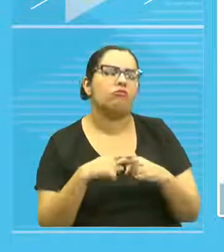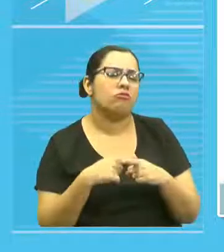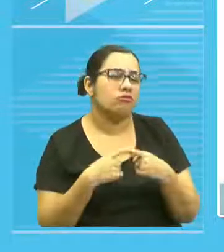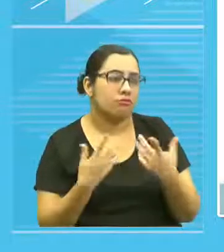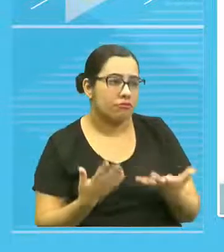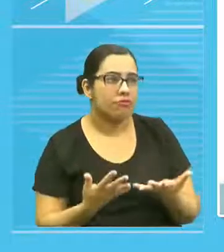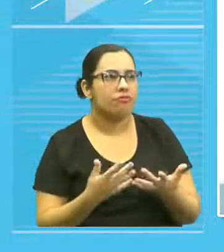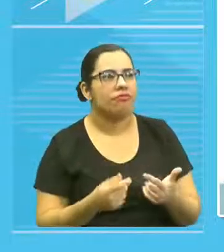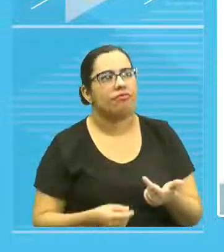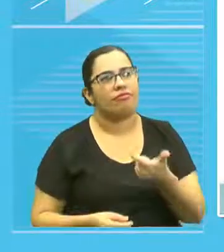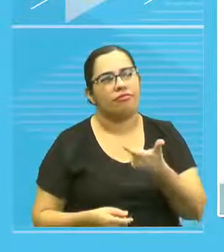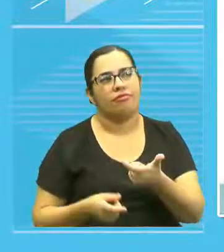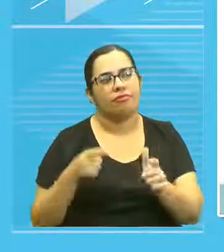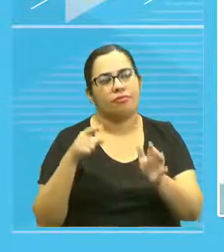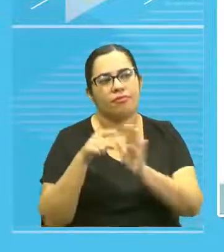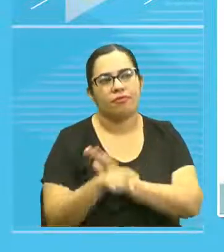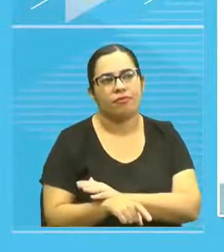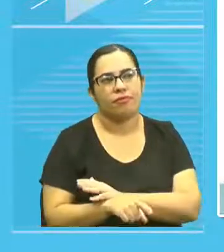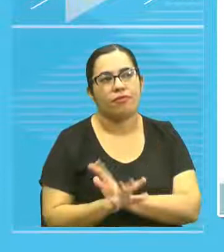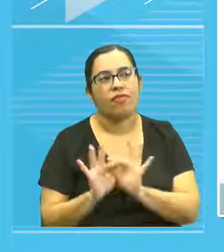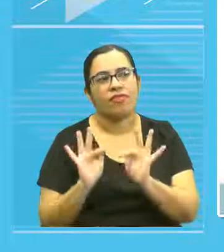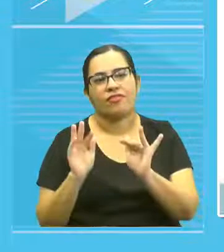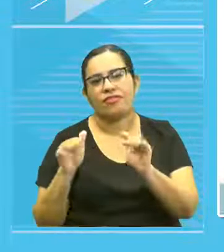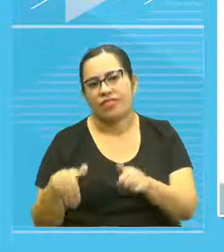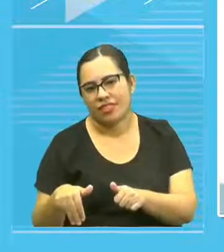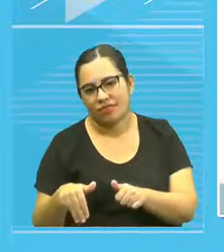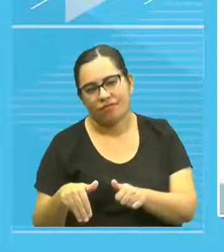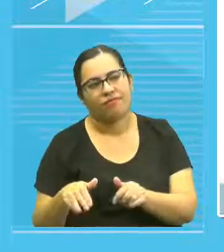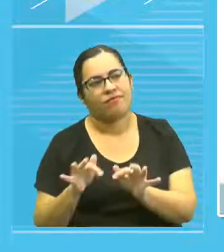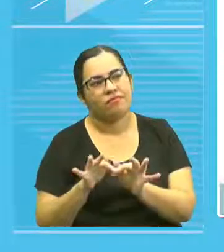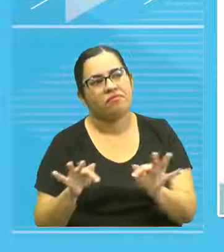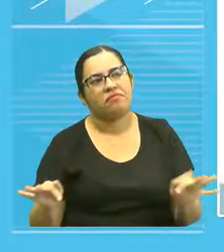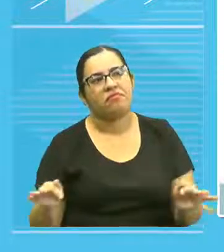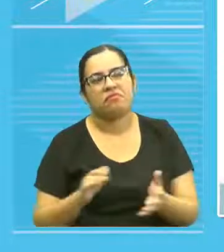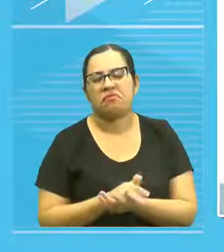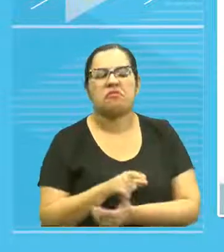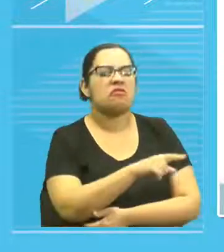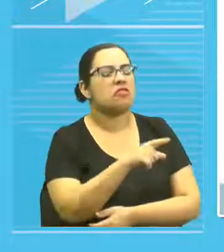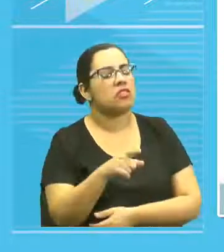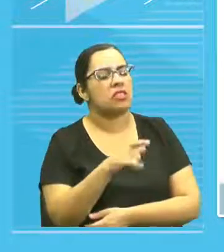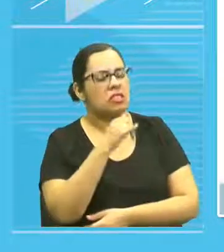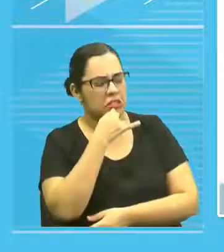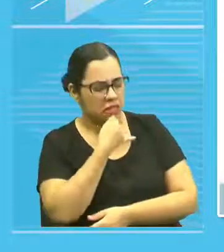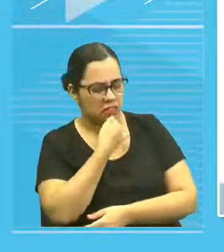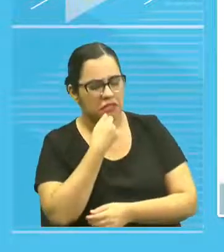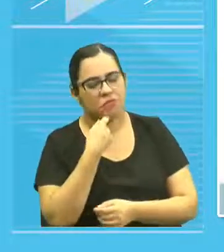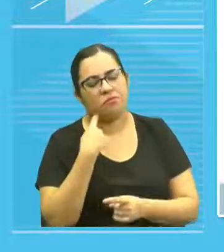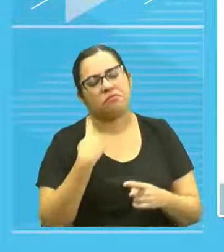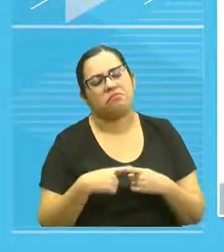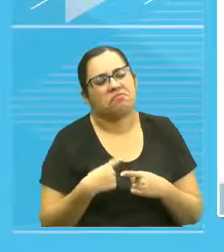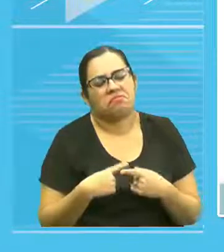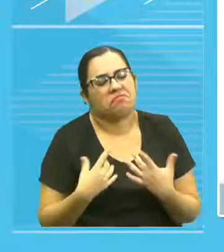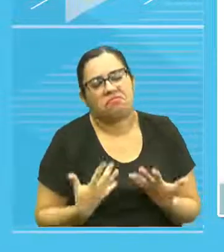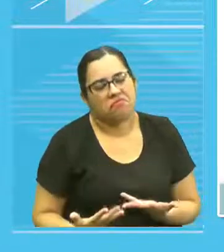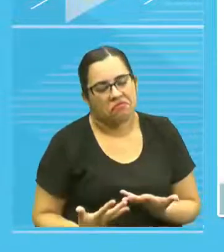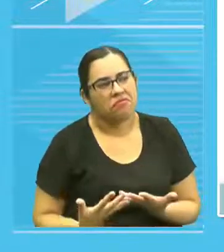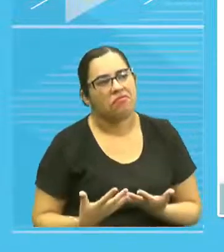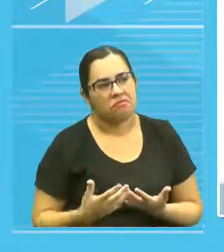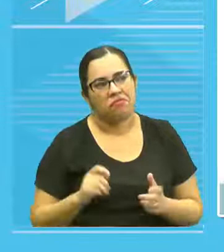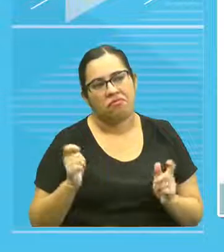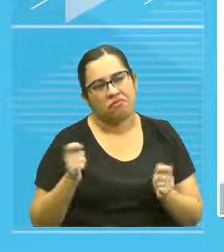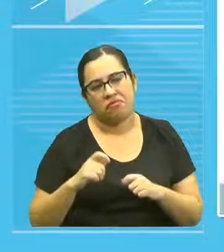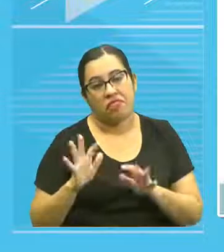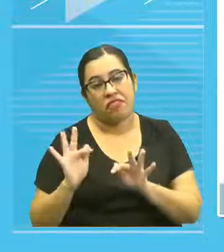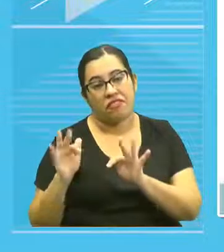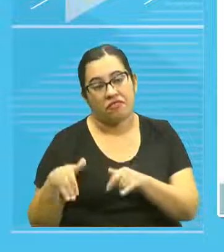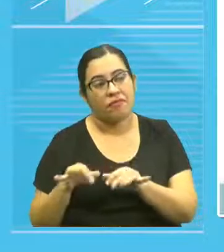esse aqui vai dar ideia de pergunta só que no final da frase você tá triste por que só isso E esse outro porque